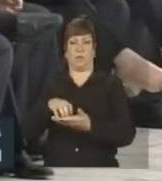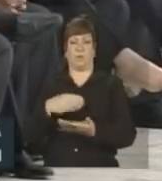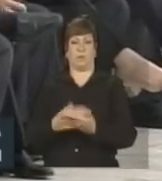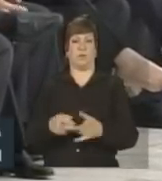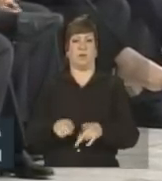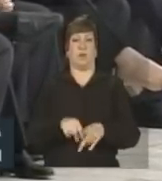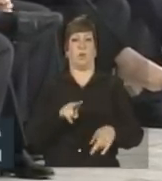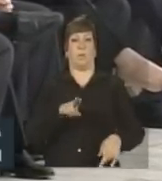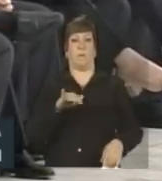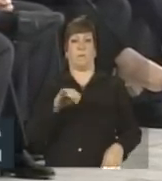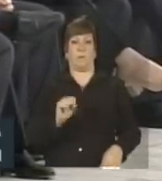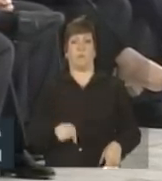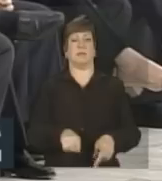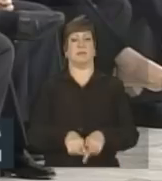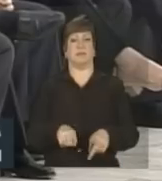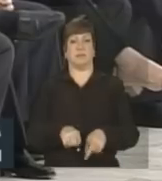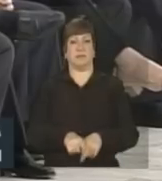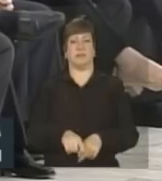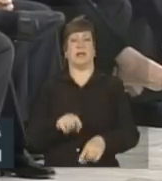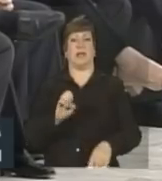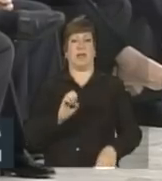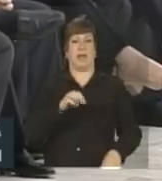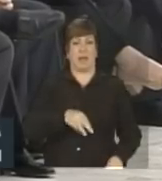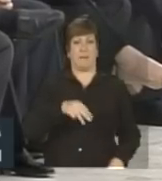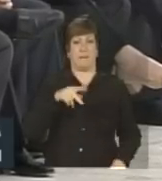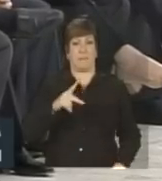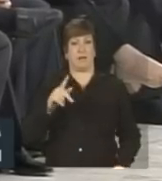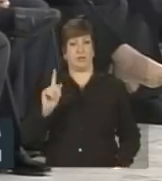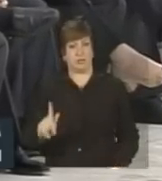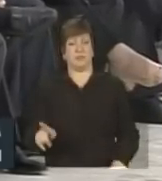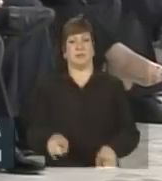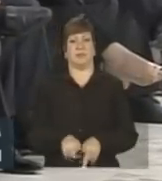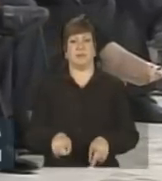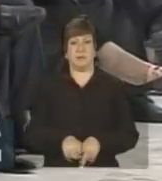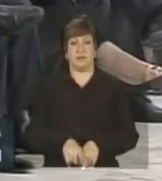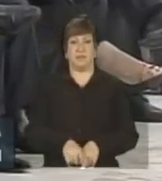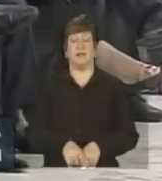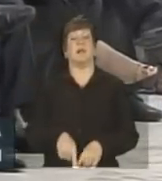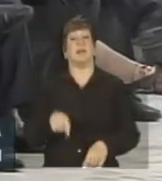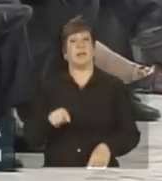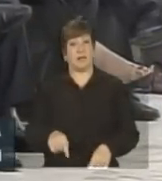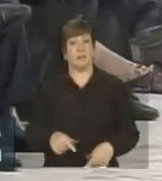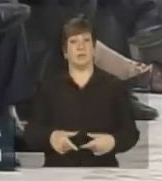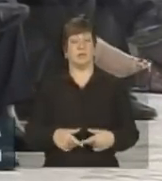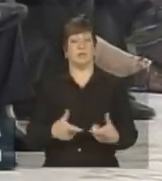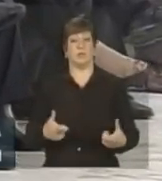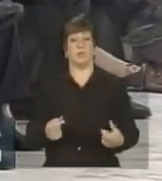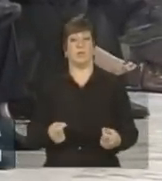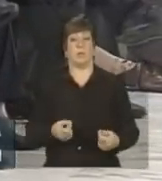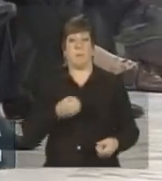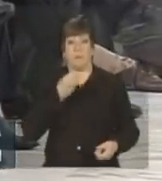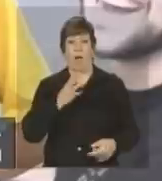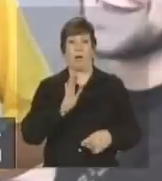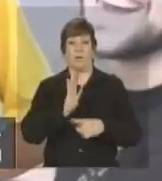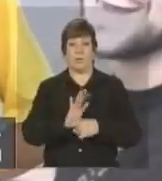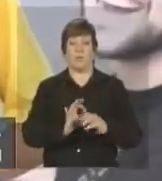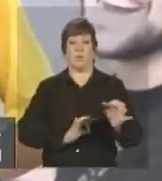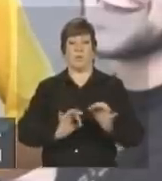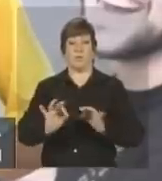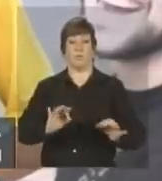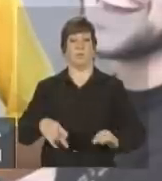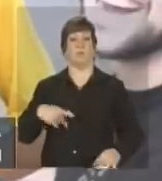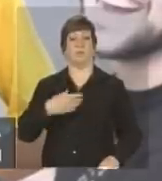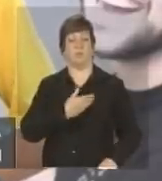UBS e da Associação Nacional de Pós-Graduandos, da NPG, é uma fórmula de sucesso que deve orientar a gestão pública no Brasil e